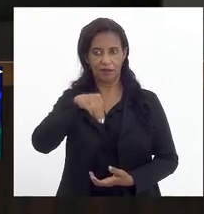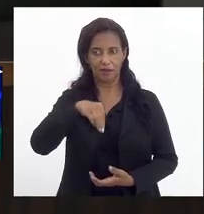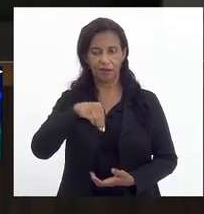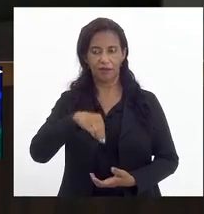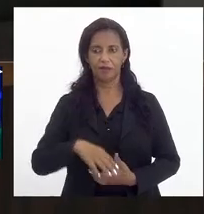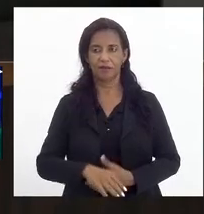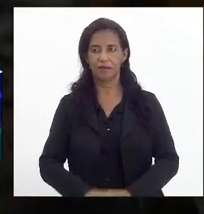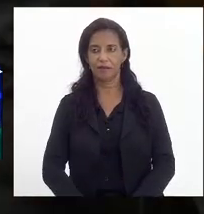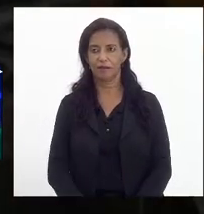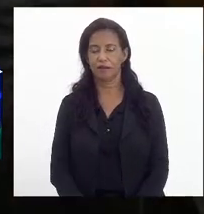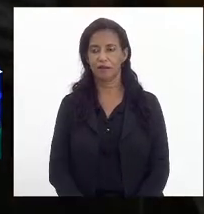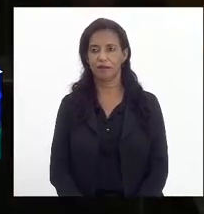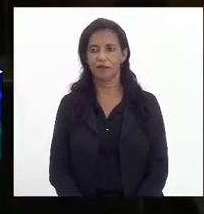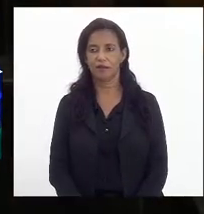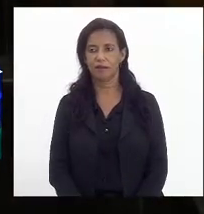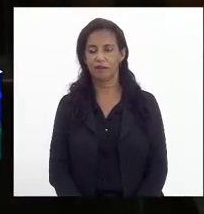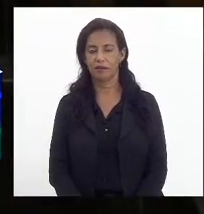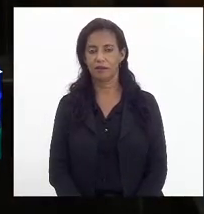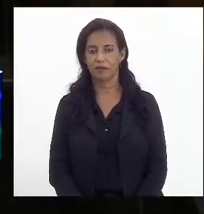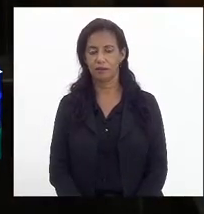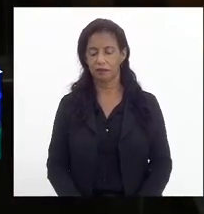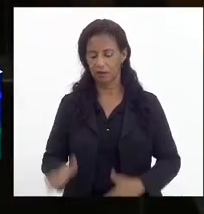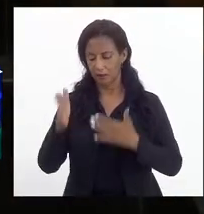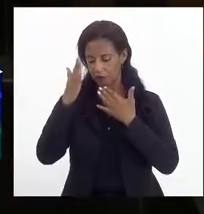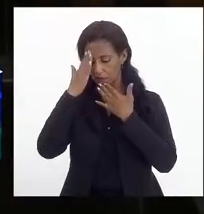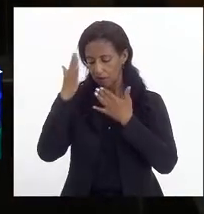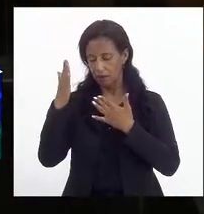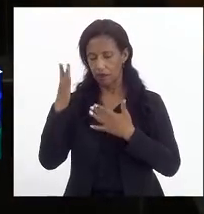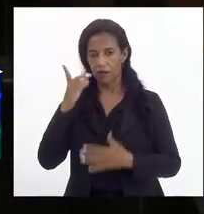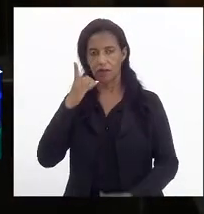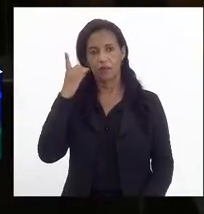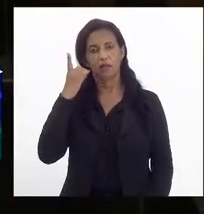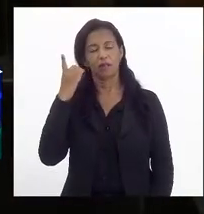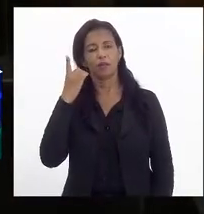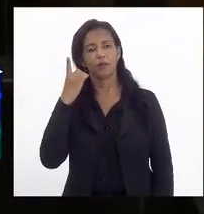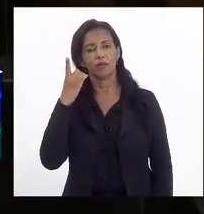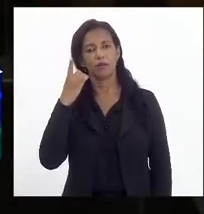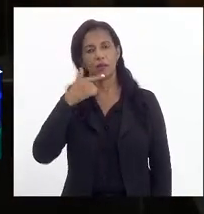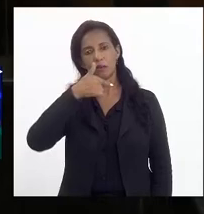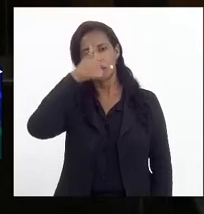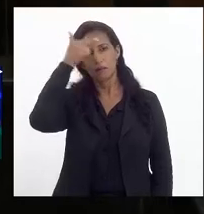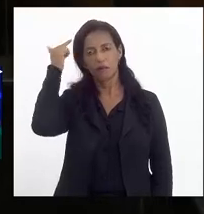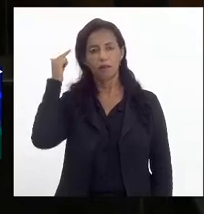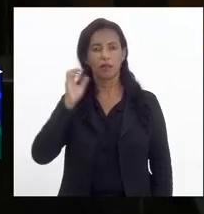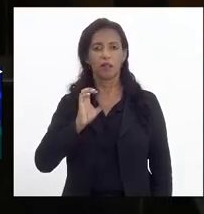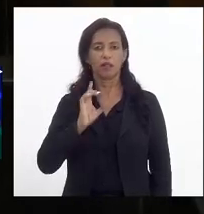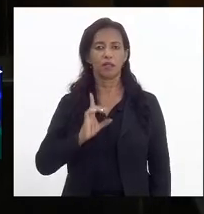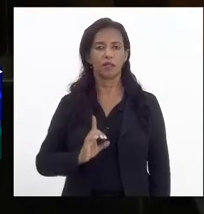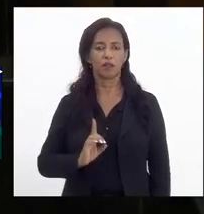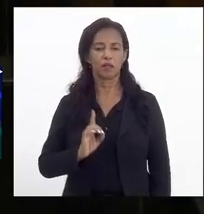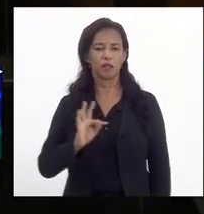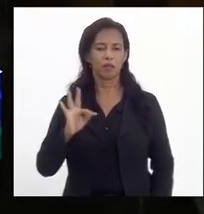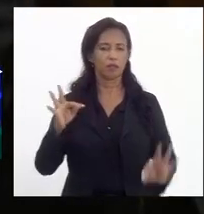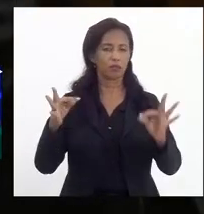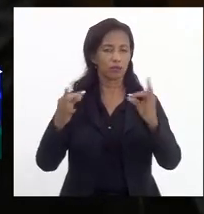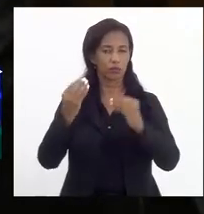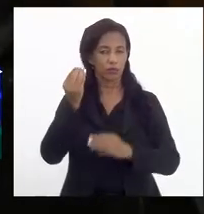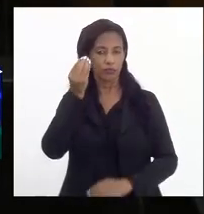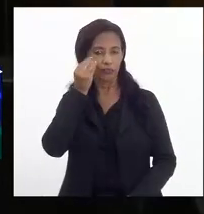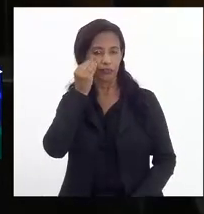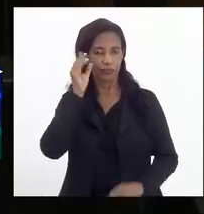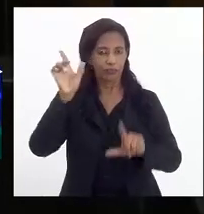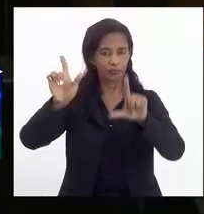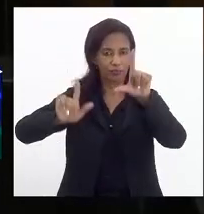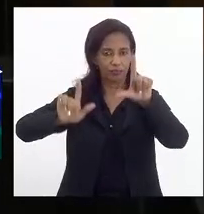de dez minutos e obrigado Deputado Luiz Paulo cidadãos e cidadãs que nos assistem